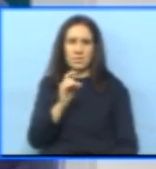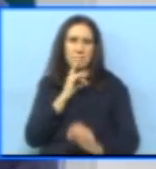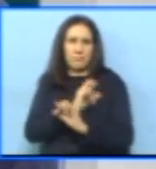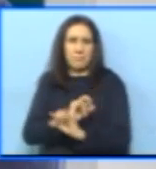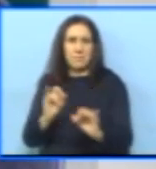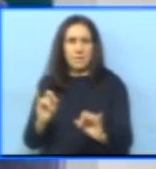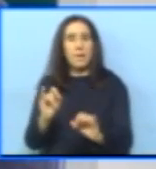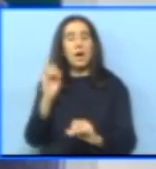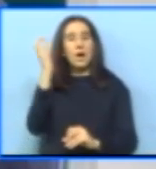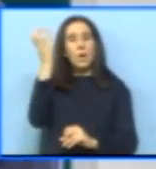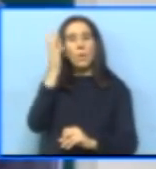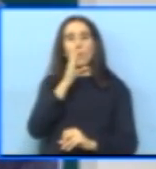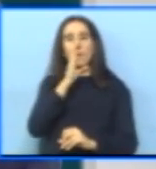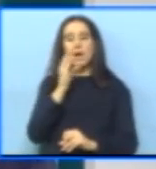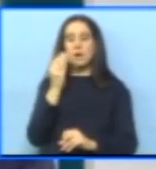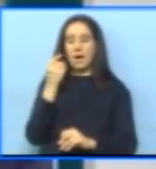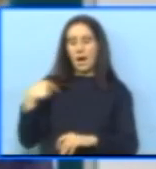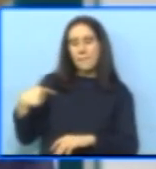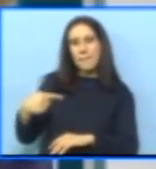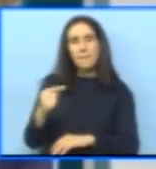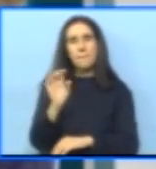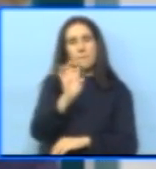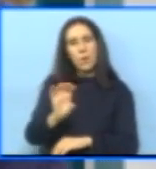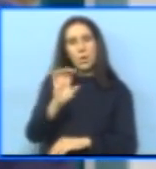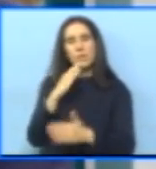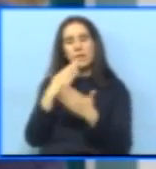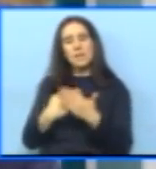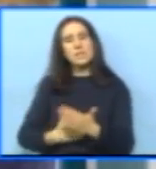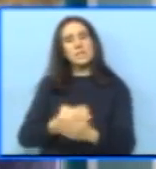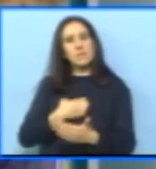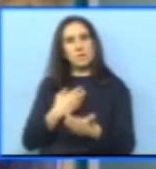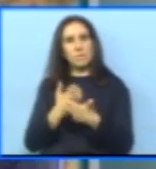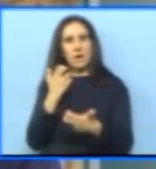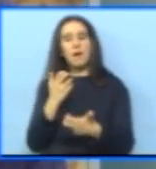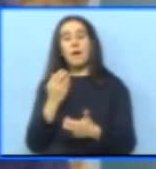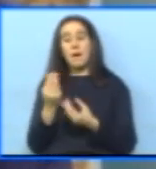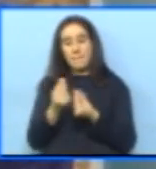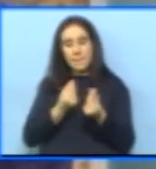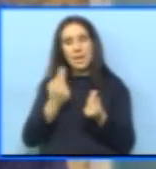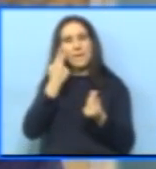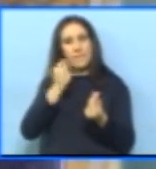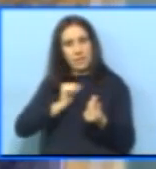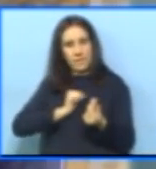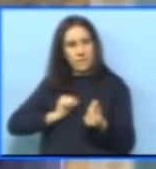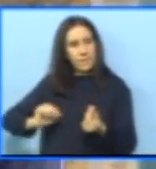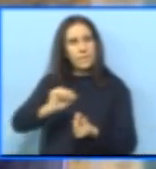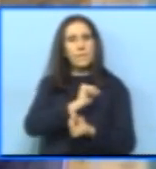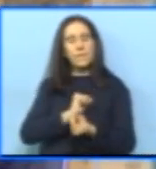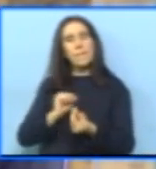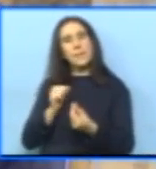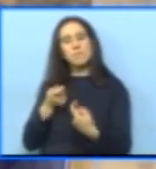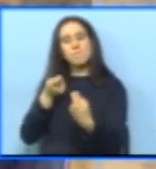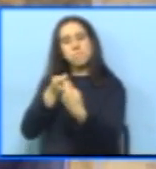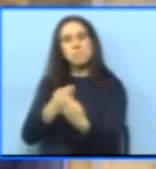cultura tem a ver com os modos de vida e com os esquemas de significação. Não é só a maneira como nós vivemos, mas o sentido que atribuímos à maneira como